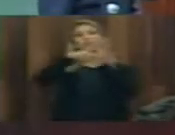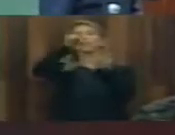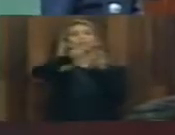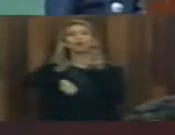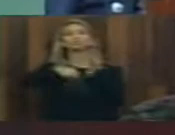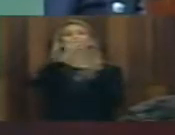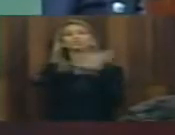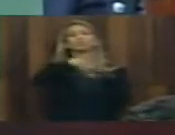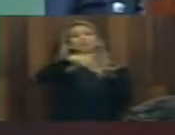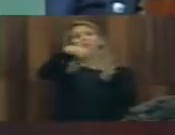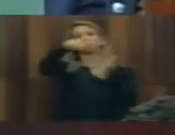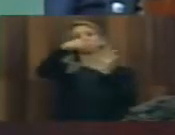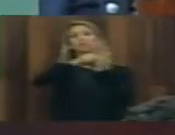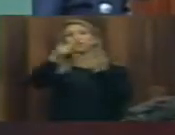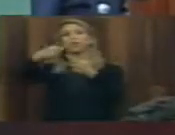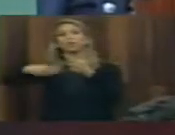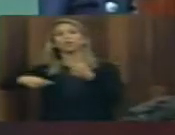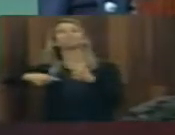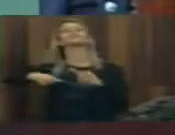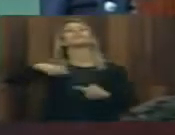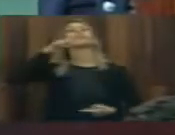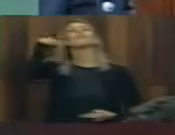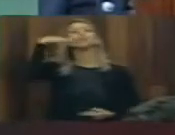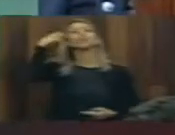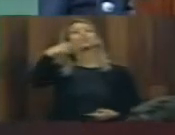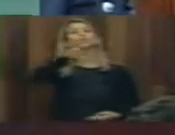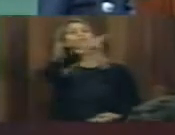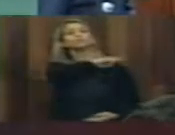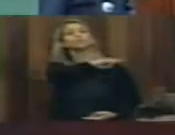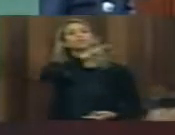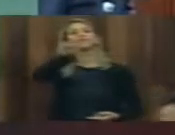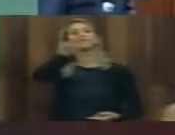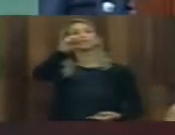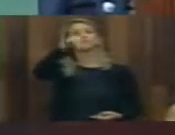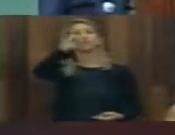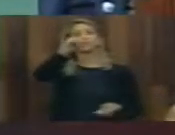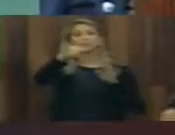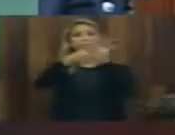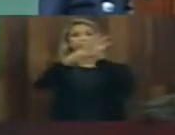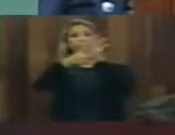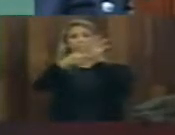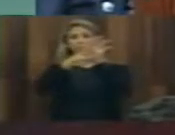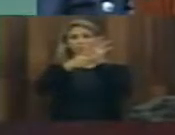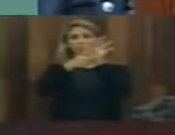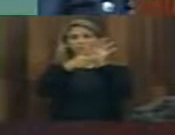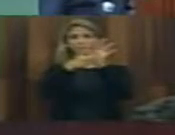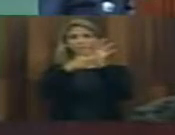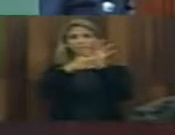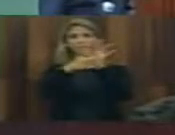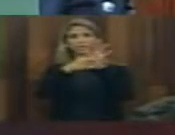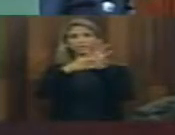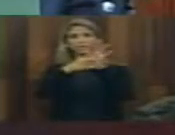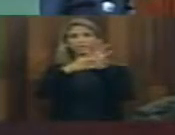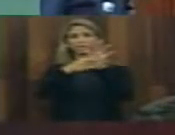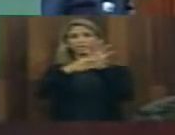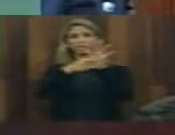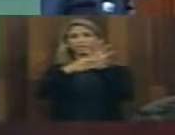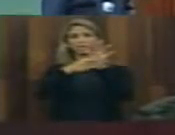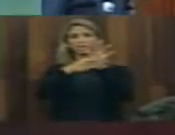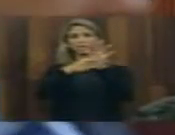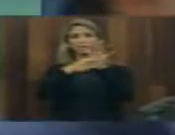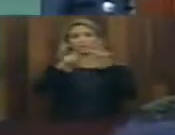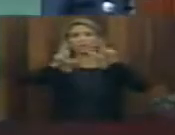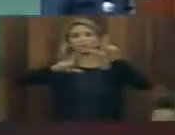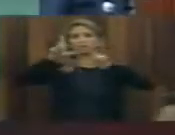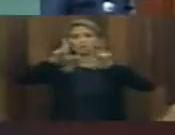11/18, de autoria do vereador Vanderlei Bento, que dispõe acerca da proibição da cobrança da taxa para